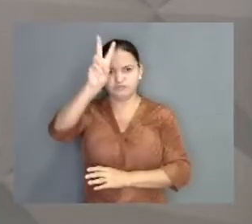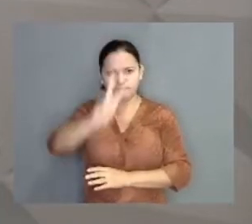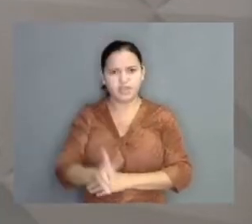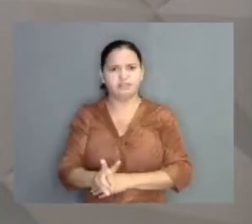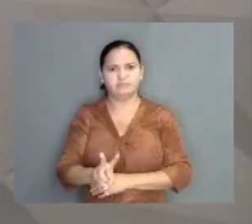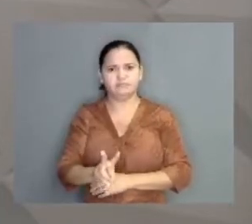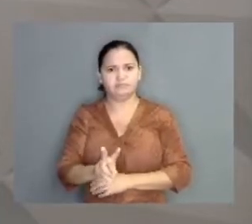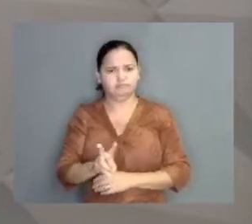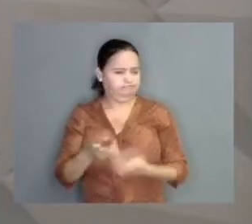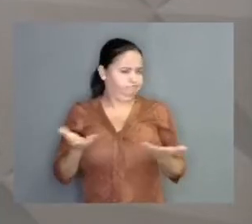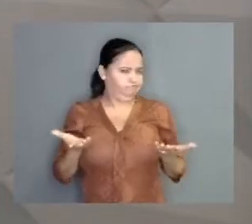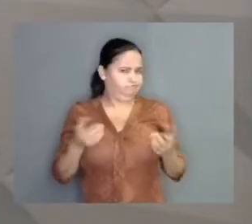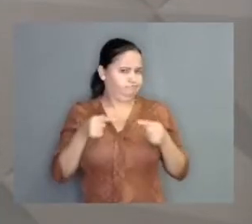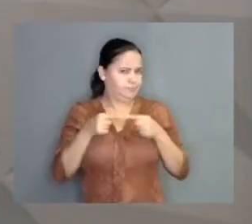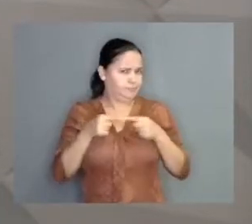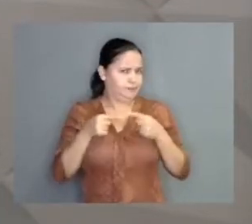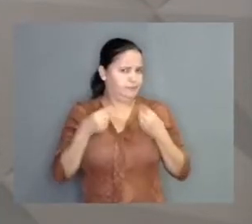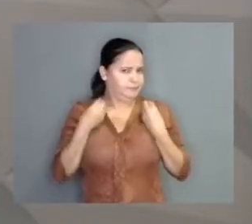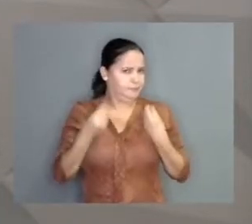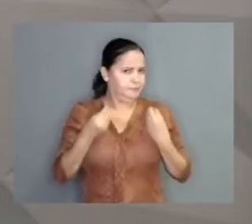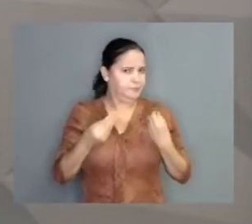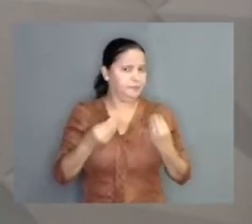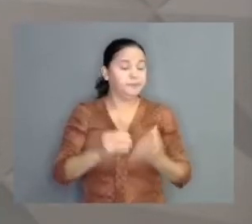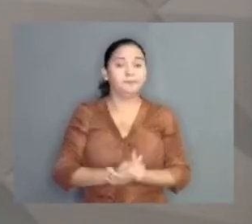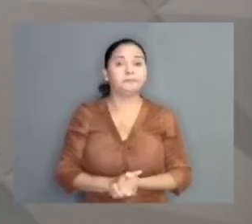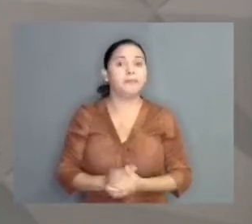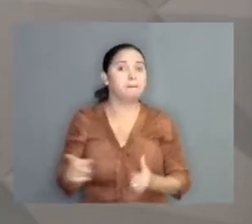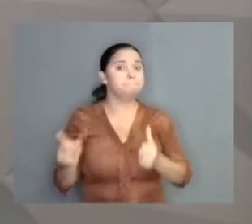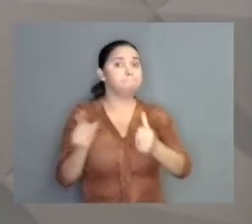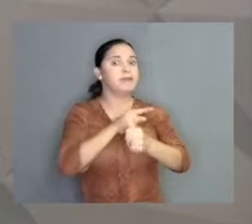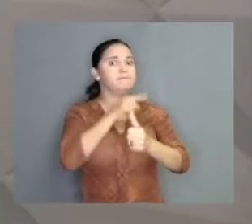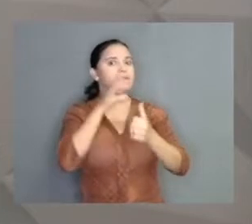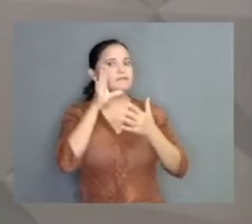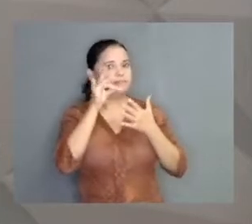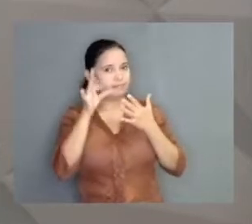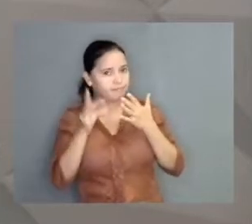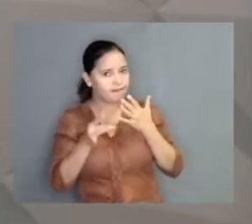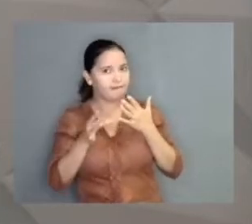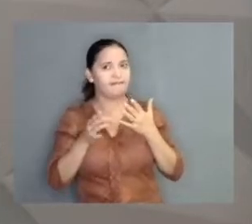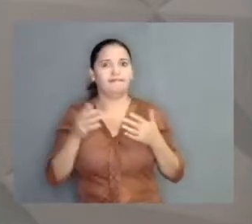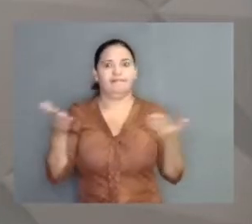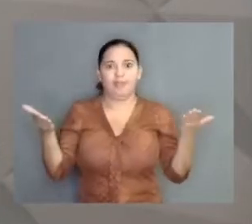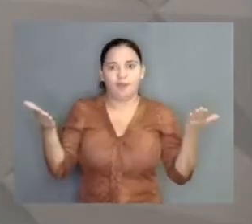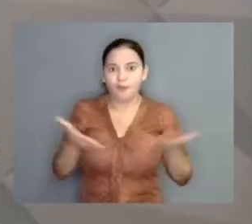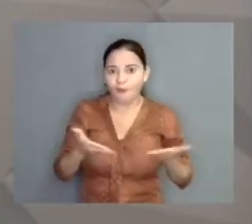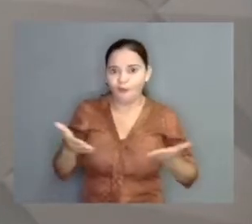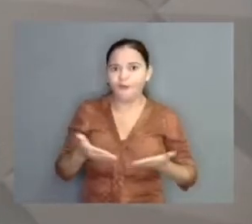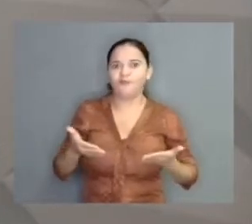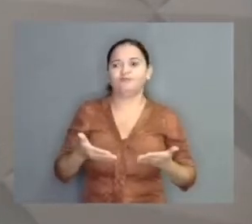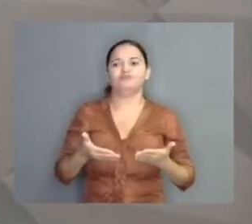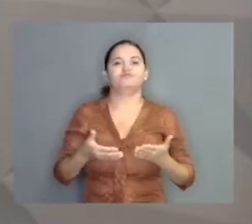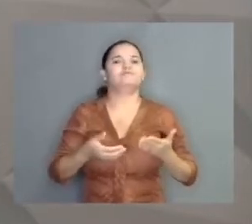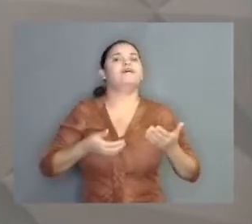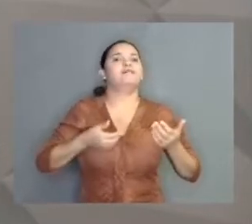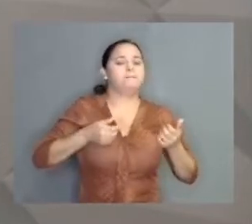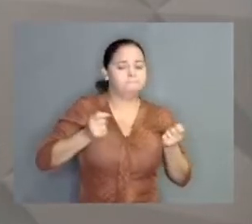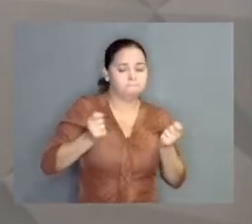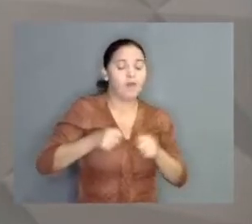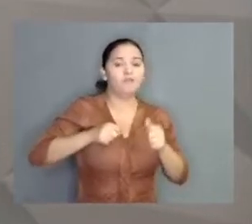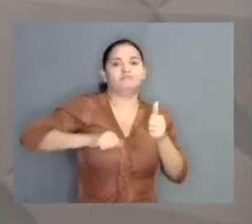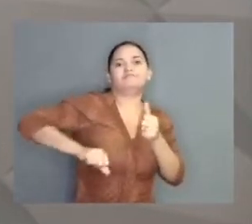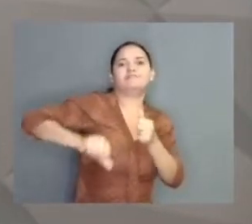como. Então, nosso primeiro detalhe de hoje é justamente essa